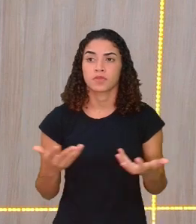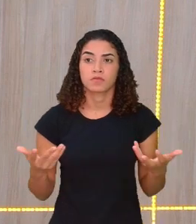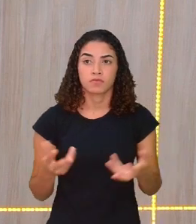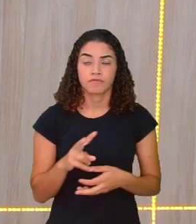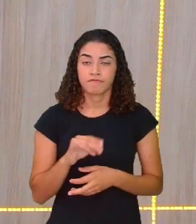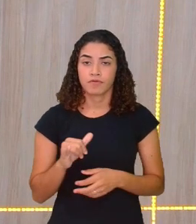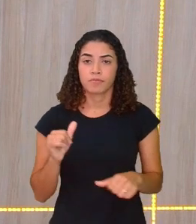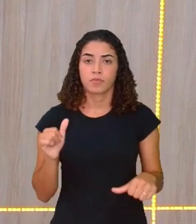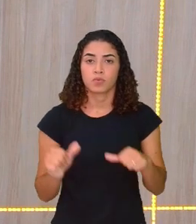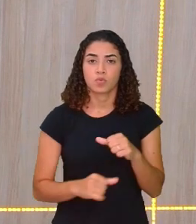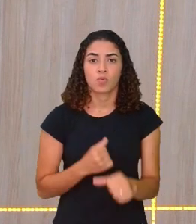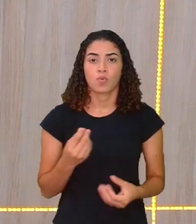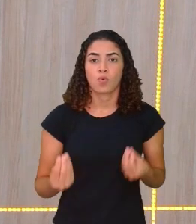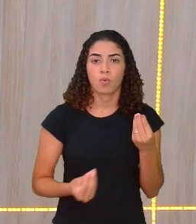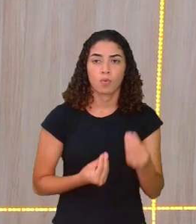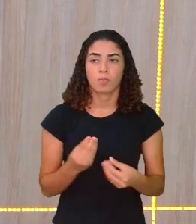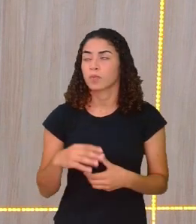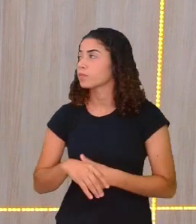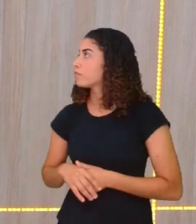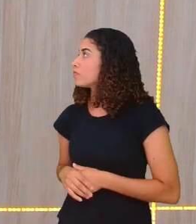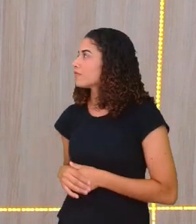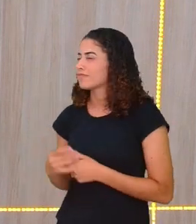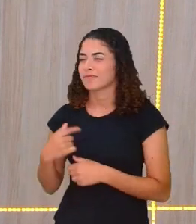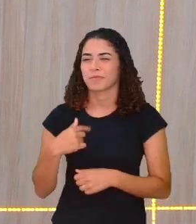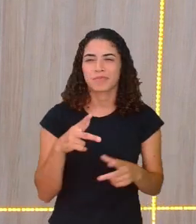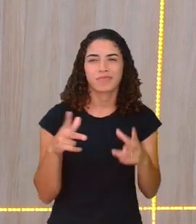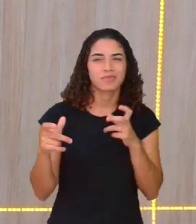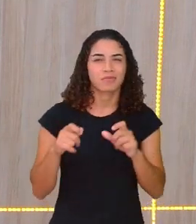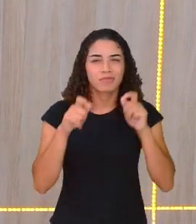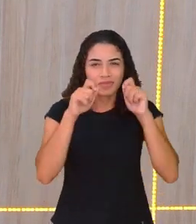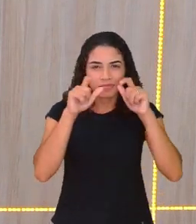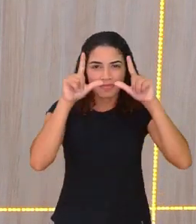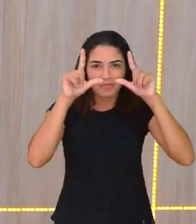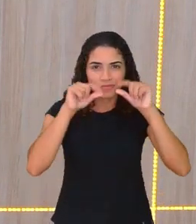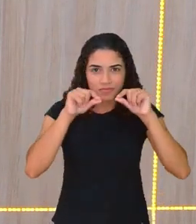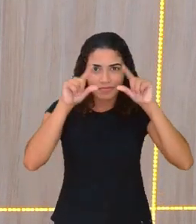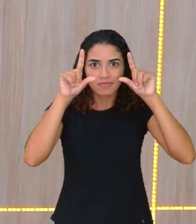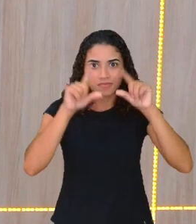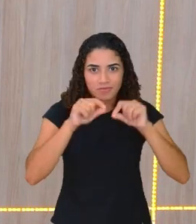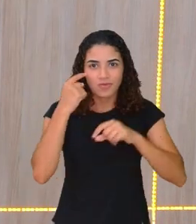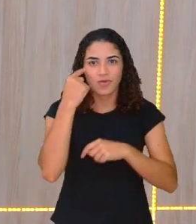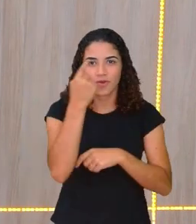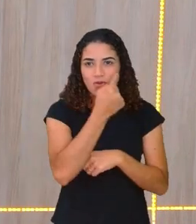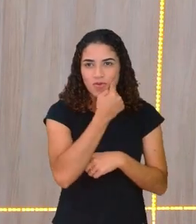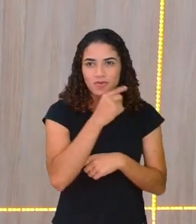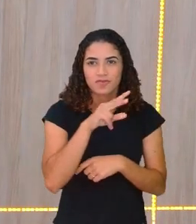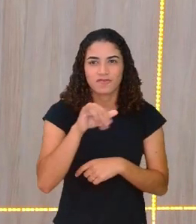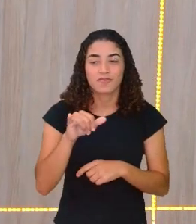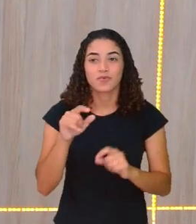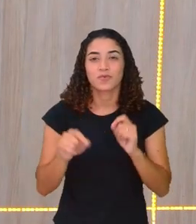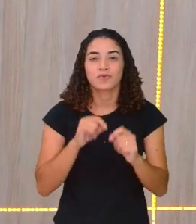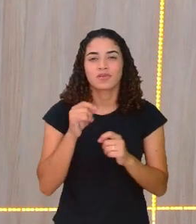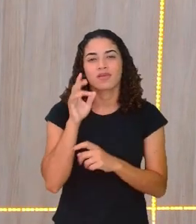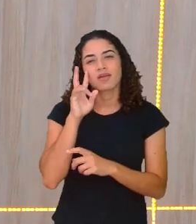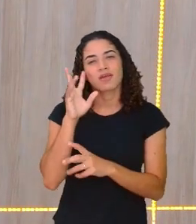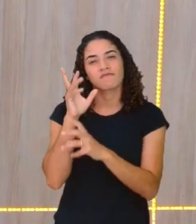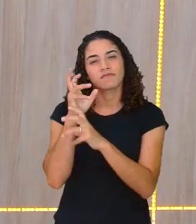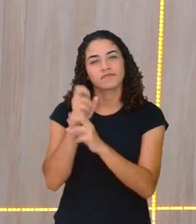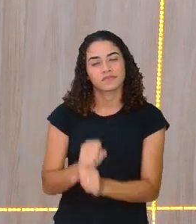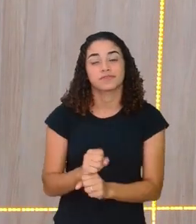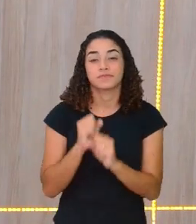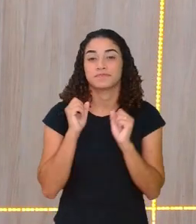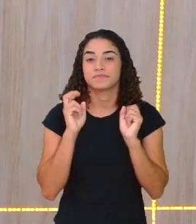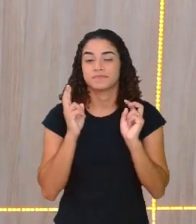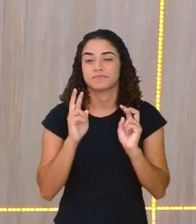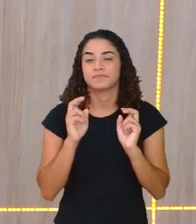Aqui, esses olhinhos ativos, vamos fazer agora uma revisão, uma breve